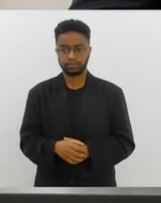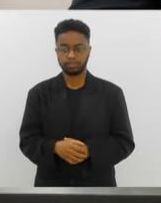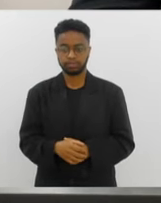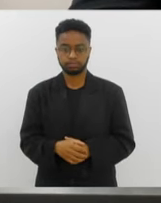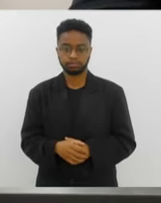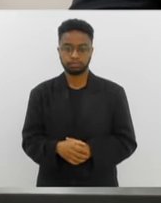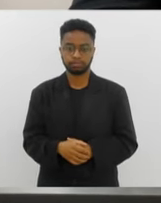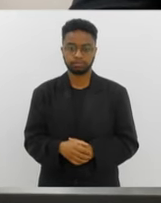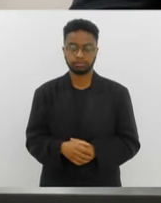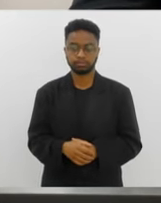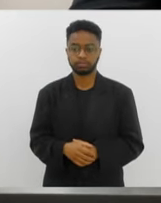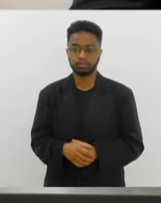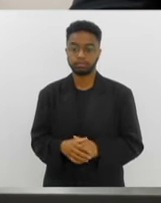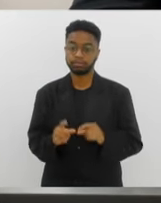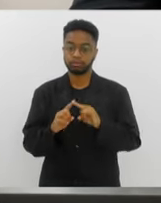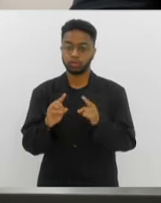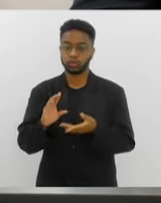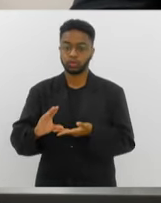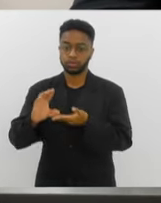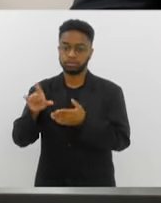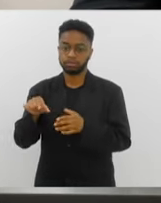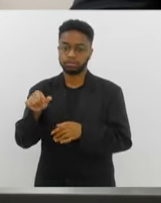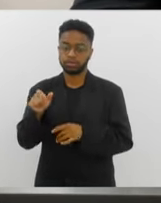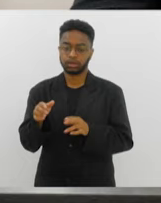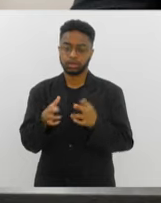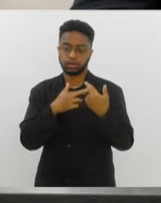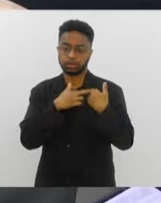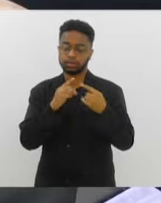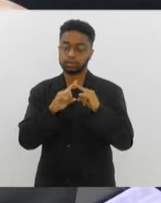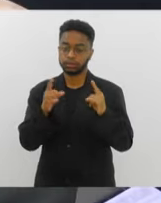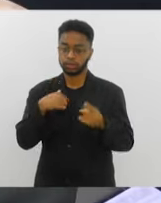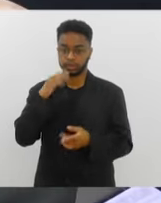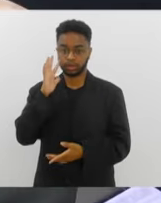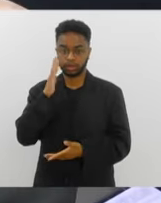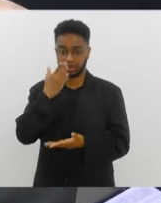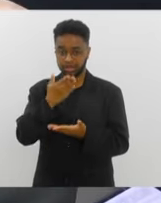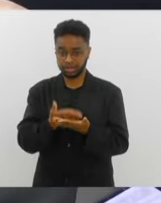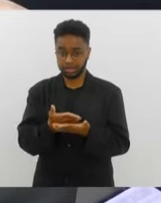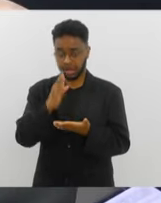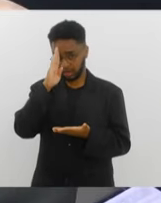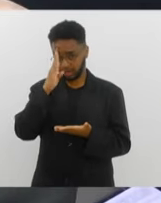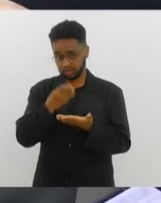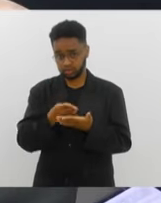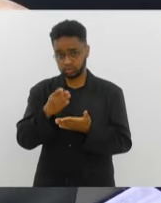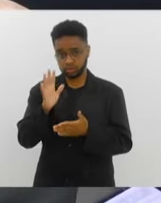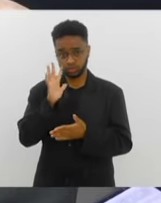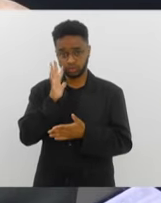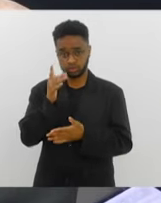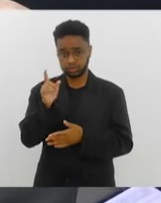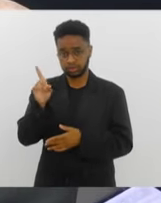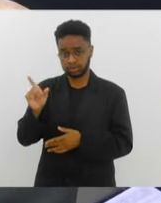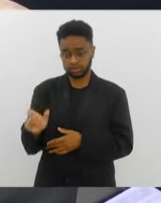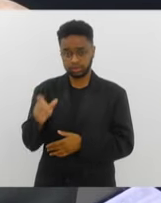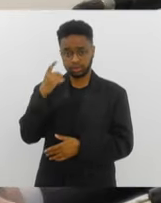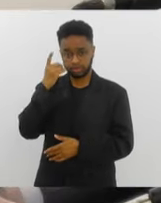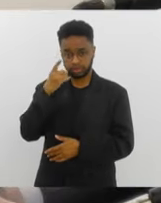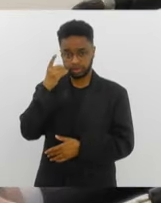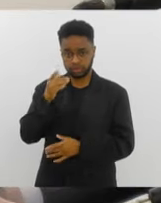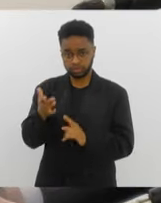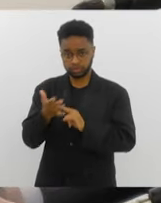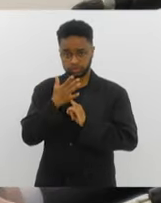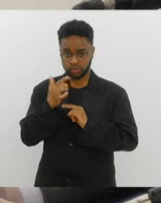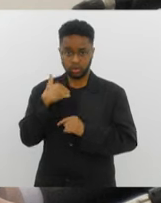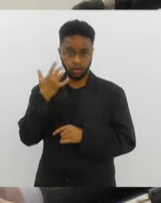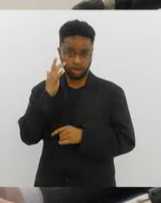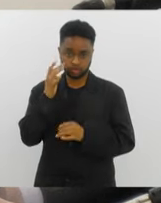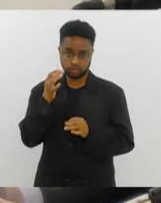os colegas, que essa, aí o Conselho tem que fazer. Presidente, ainda assim, eu acredito que essa solução apresentada pelo deputado Luiz Paulo não supriria